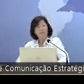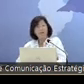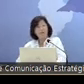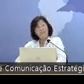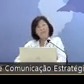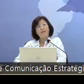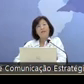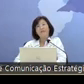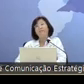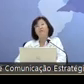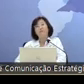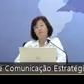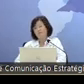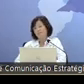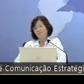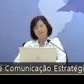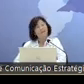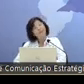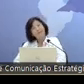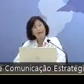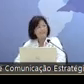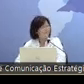para maiores esclarecimentos obrigado